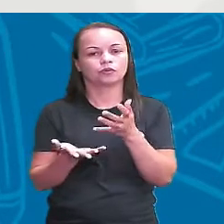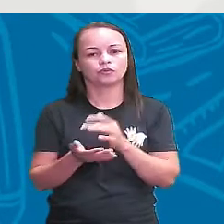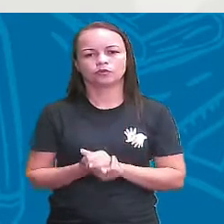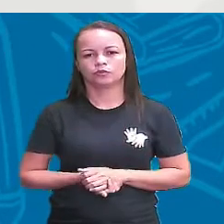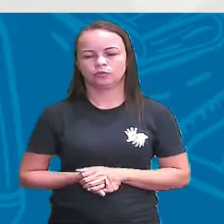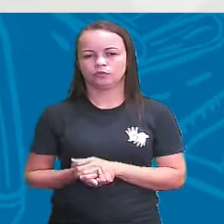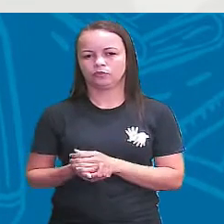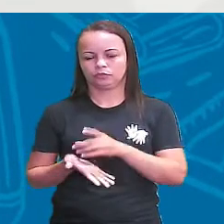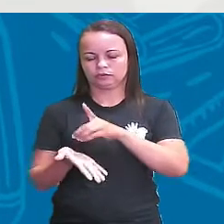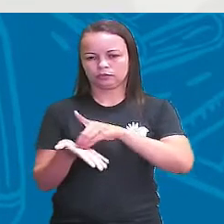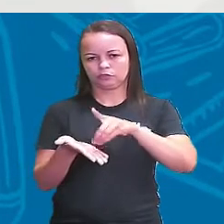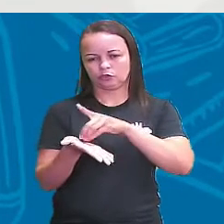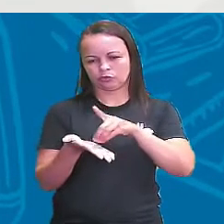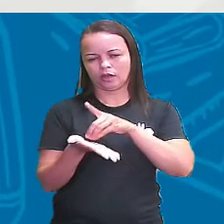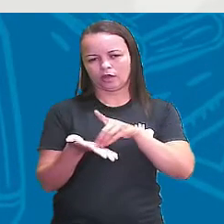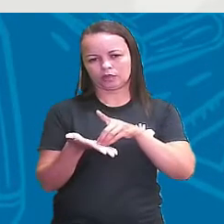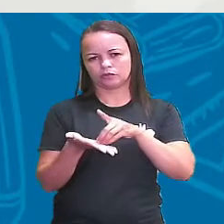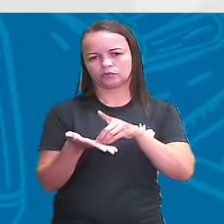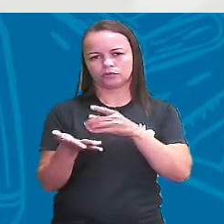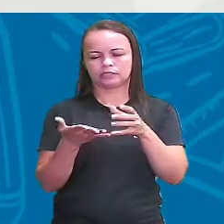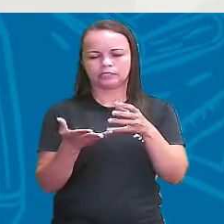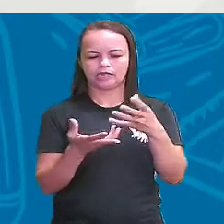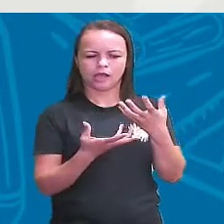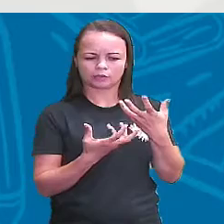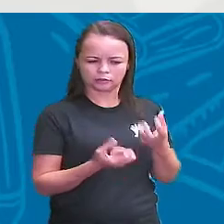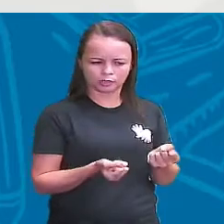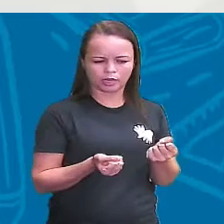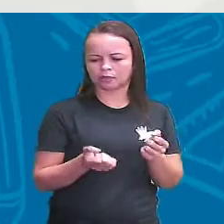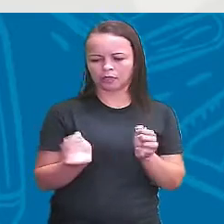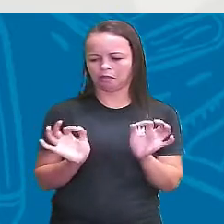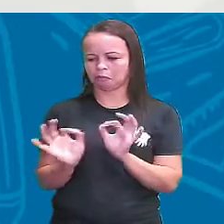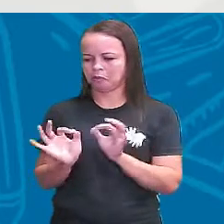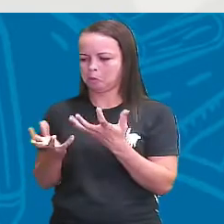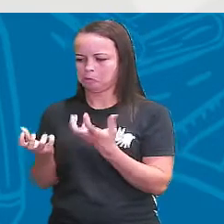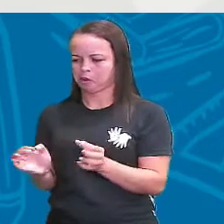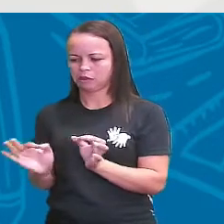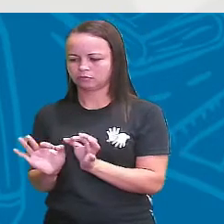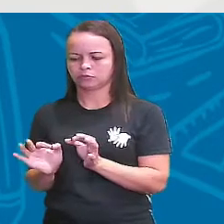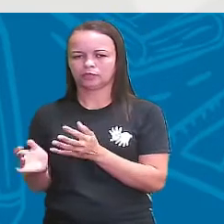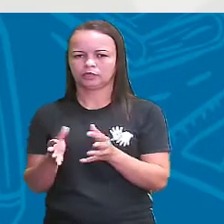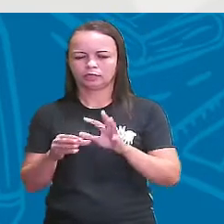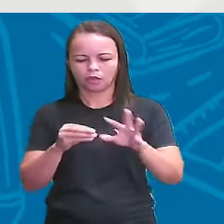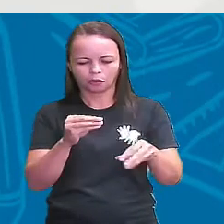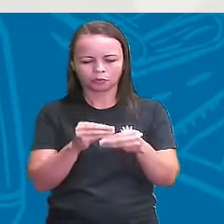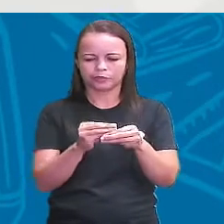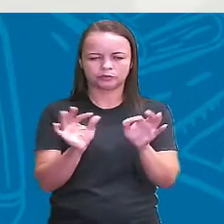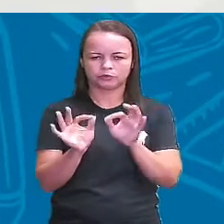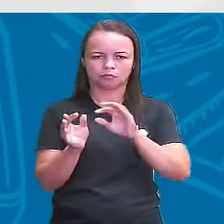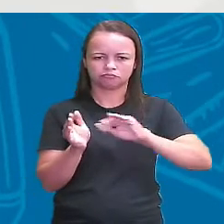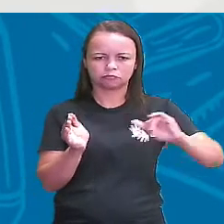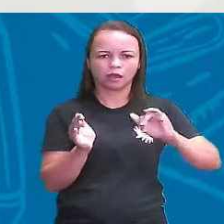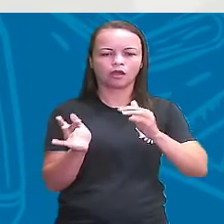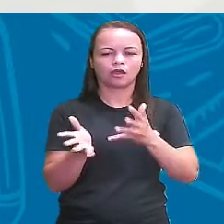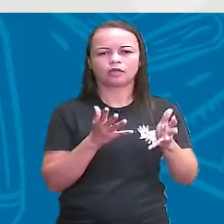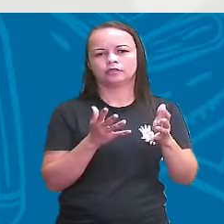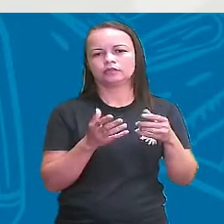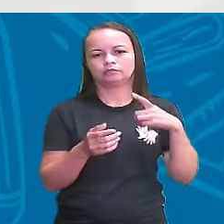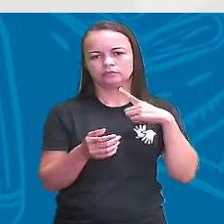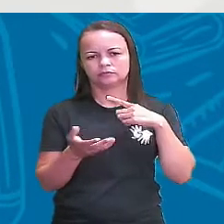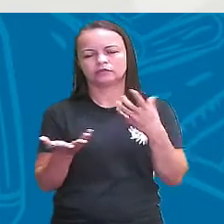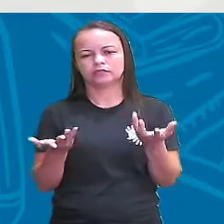o Aurélio, né? Que aceita ou não aceita tal palavra, que já está incluído ou não está incluído. Então, a gente tem a Real